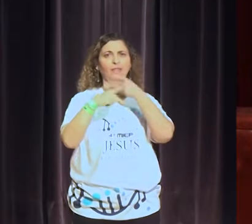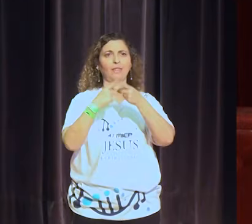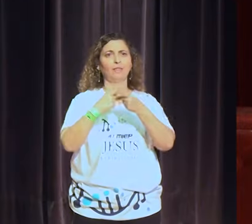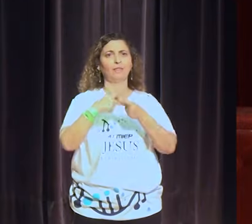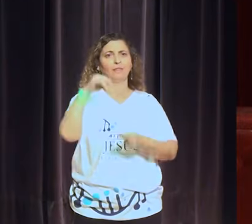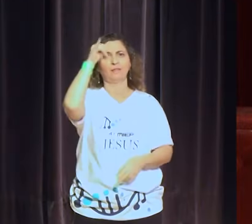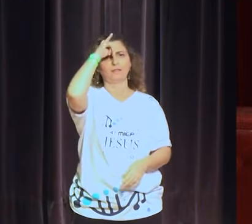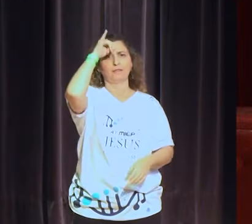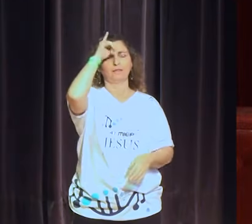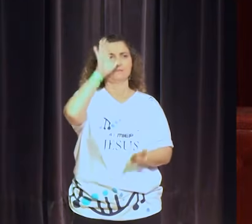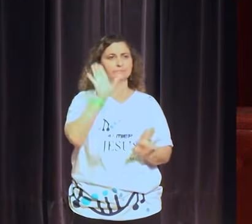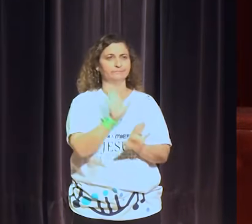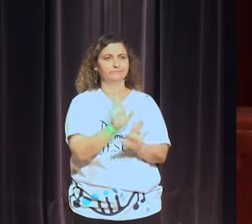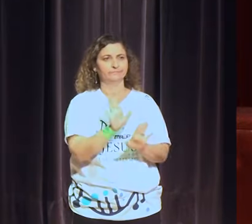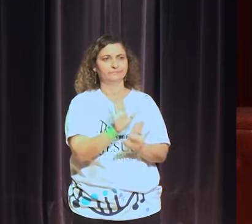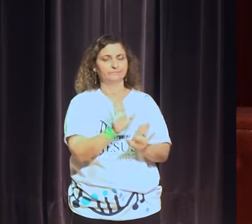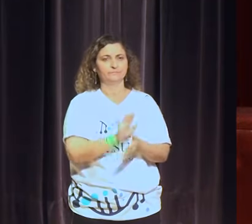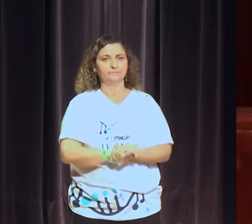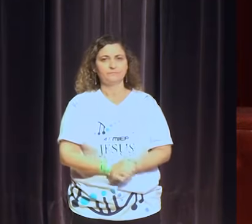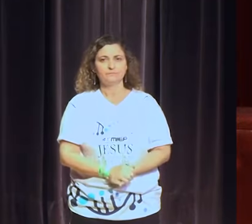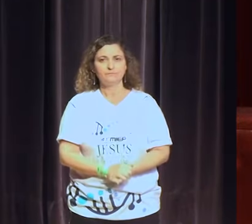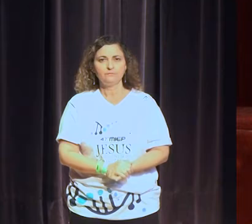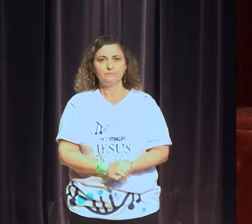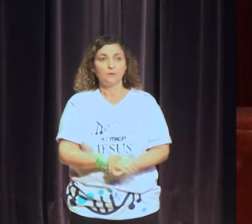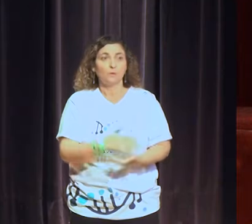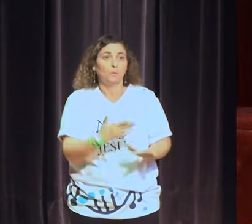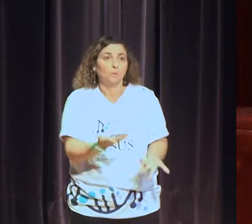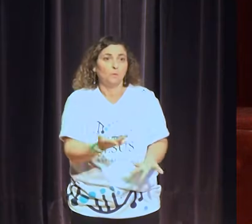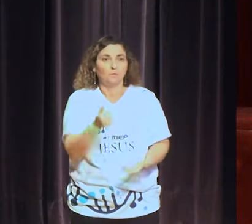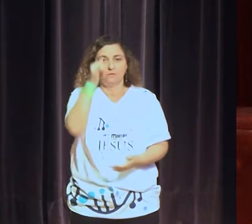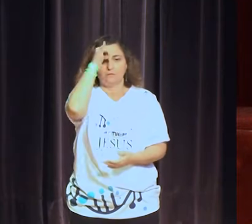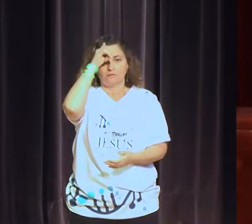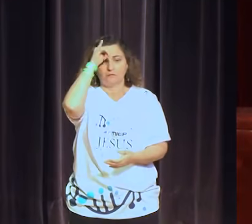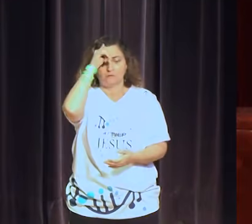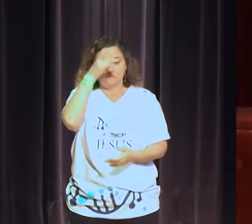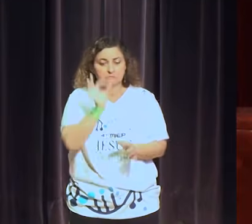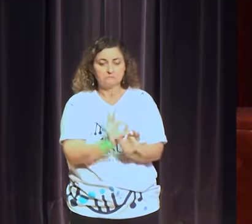ou pior, uma fala pueril,